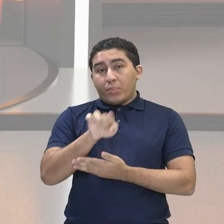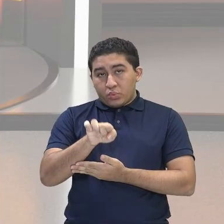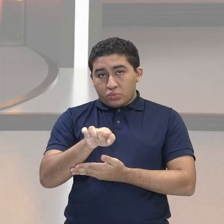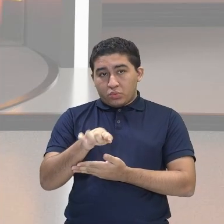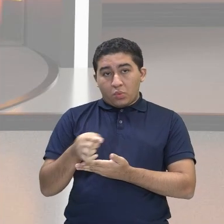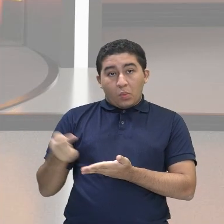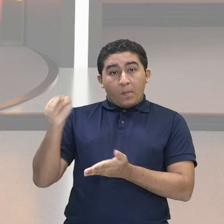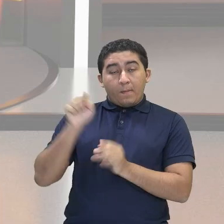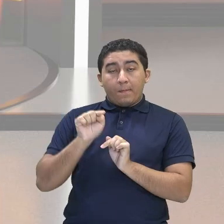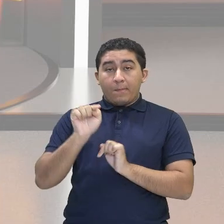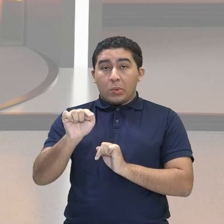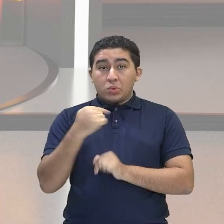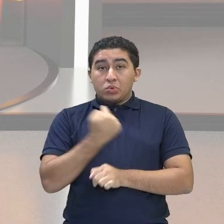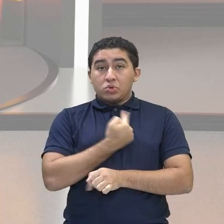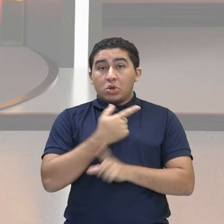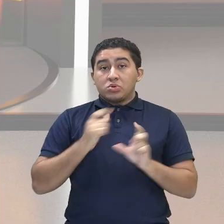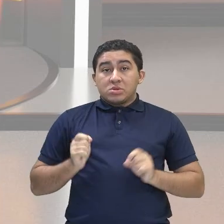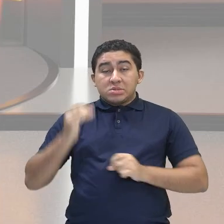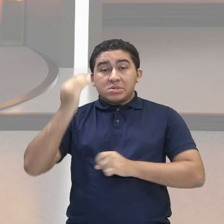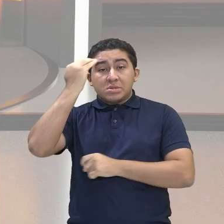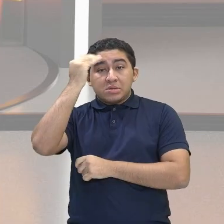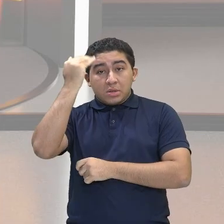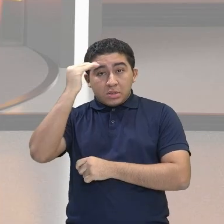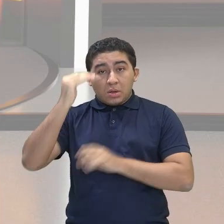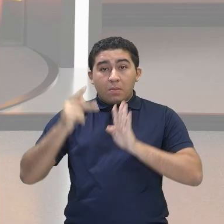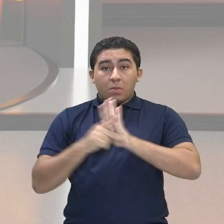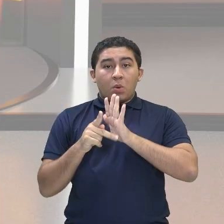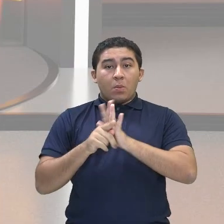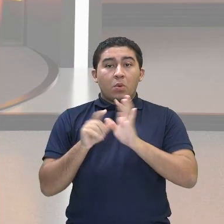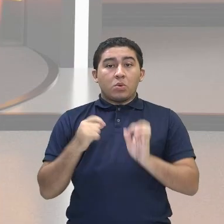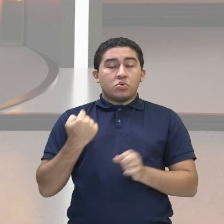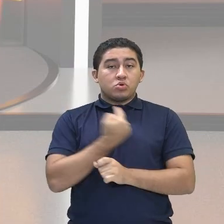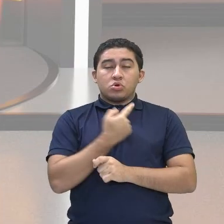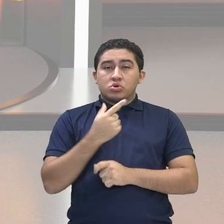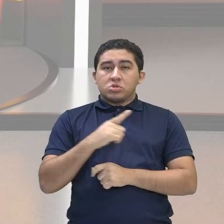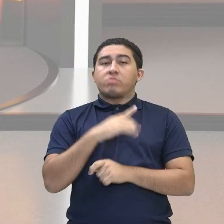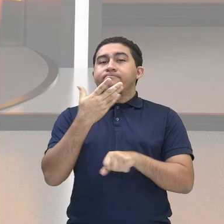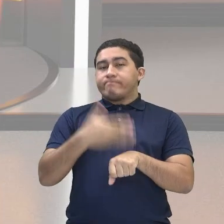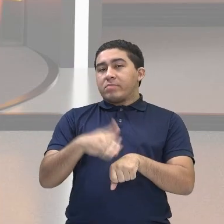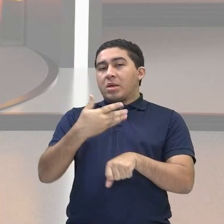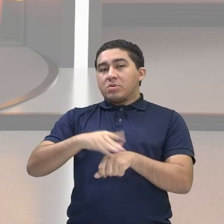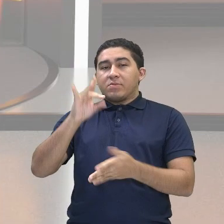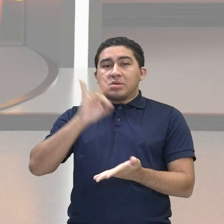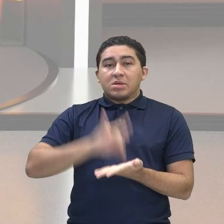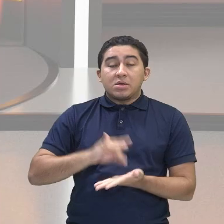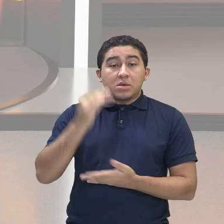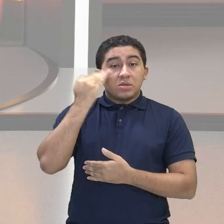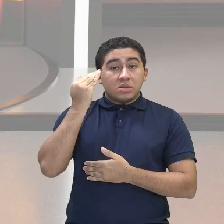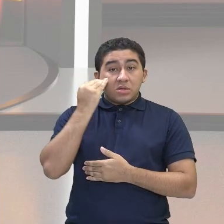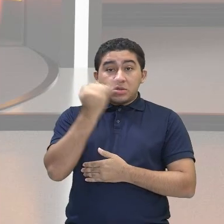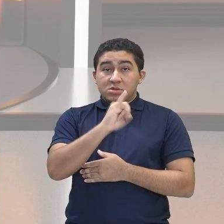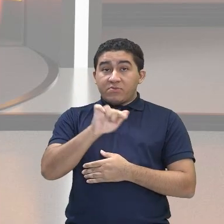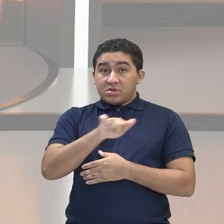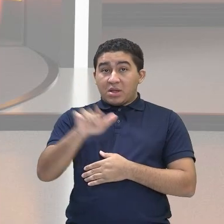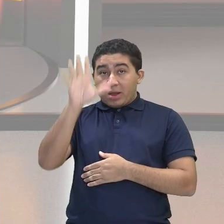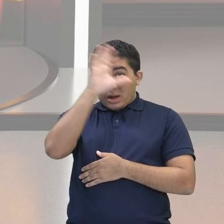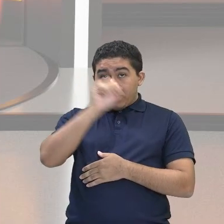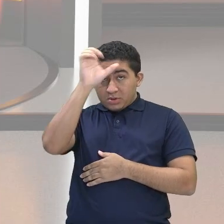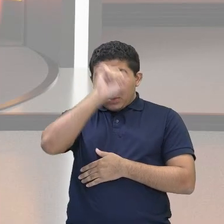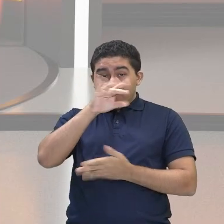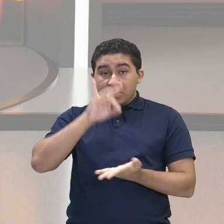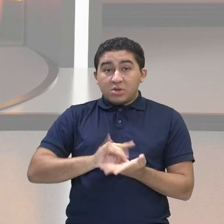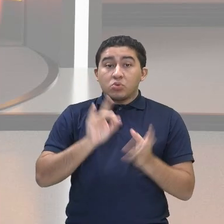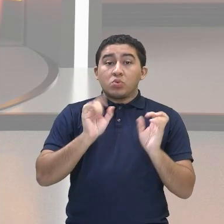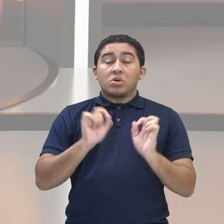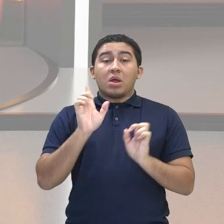a gente vai identificar agora, a gente vai colocar em prática para verificar se vocês aprenderam que são latitudes